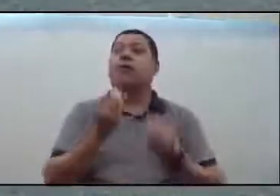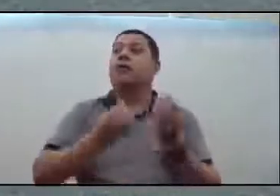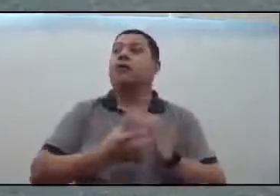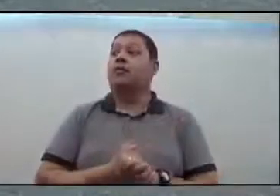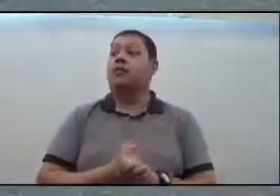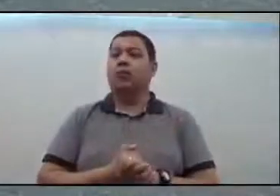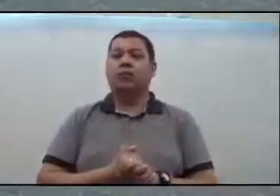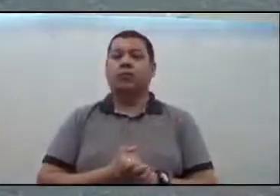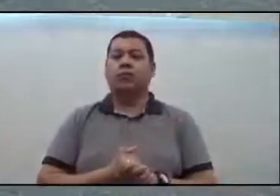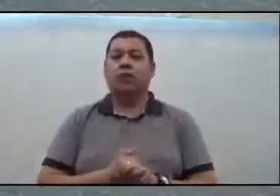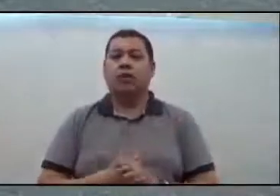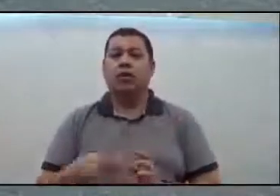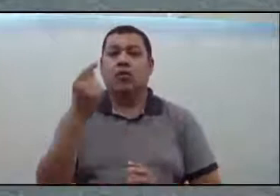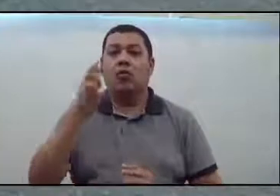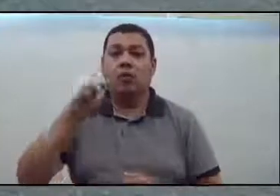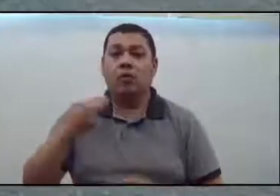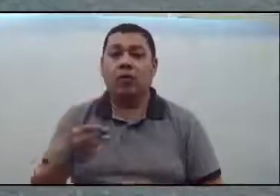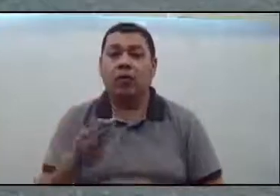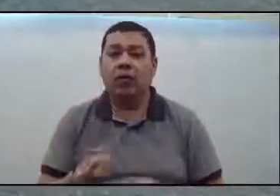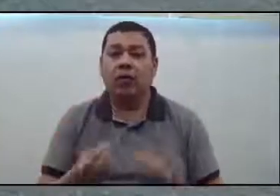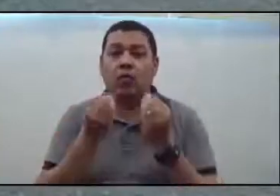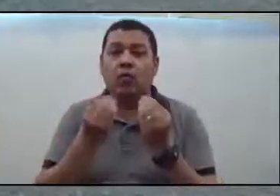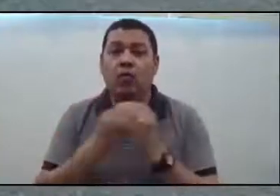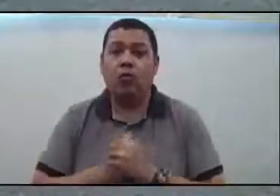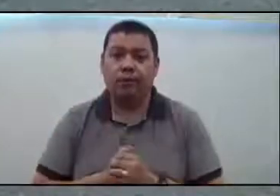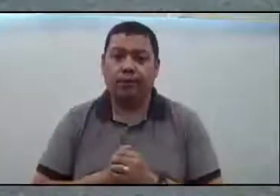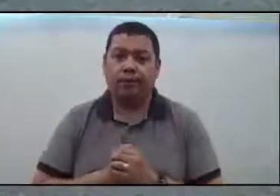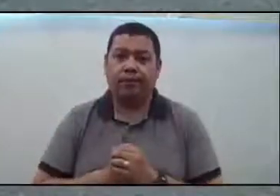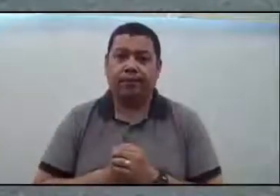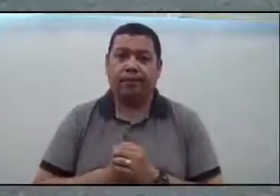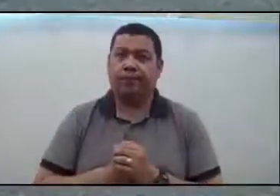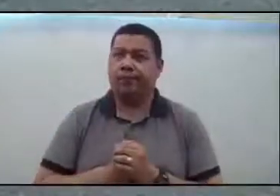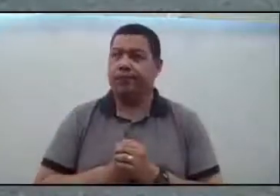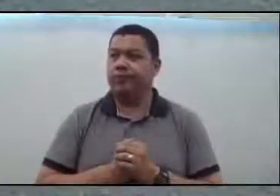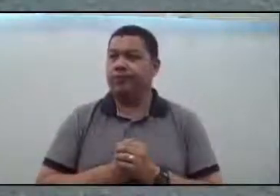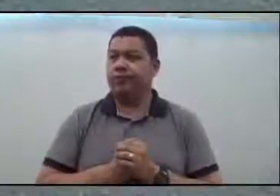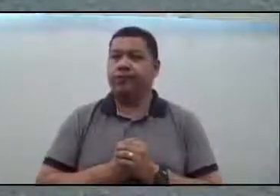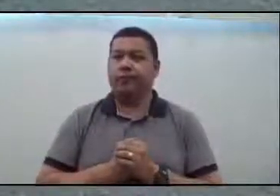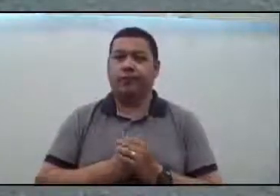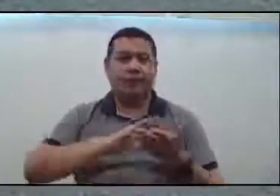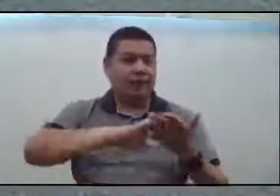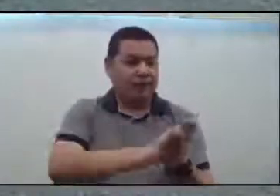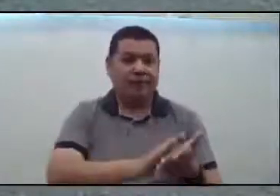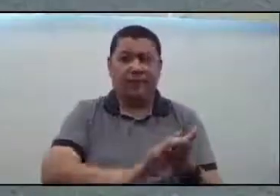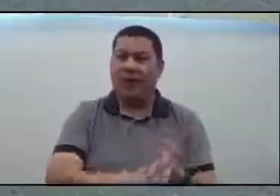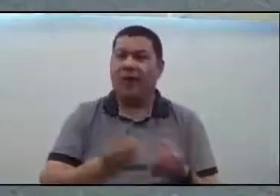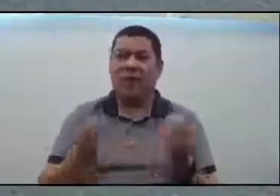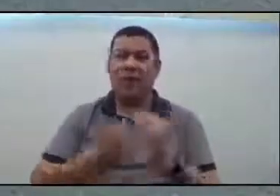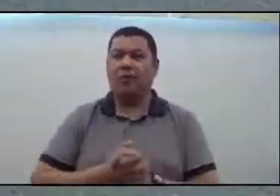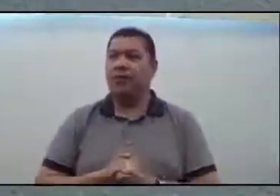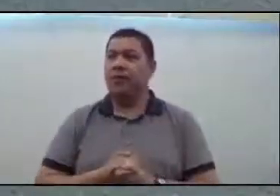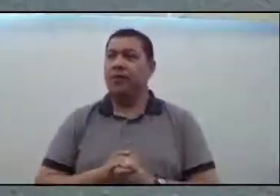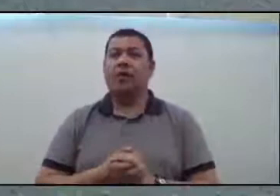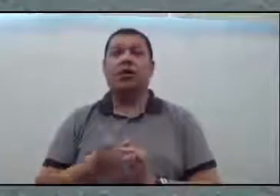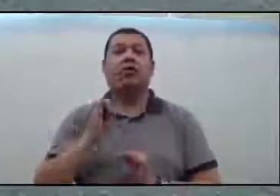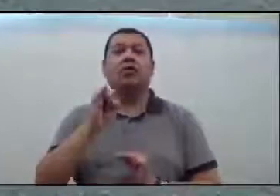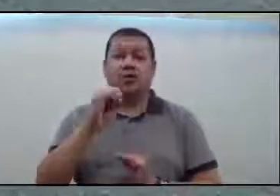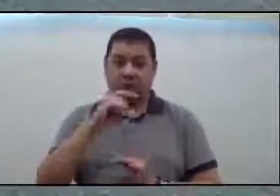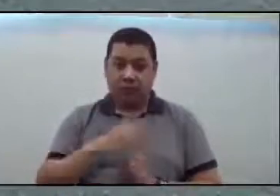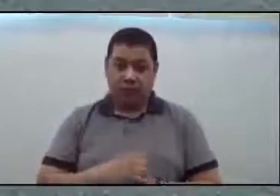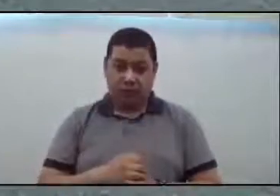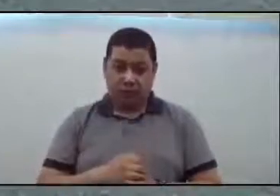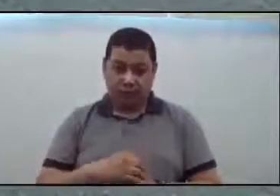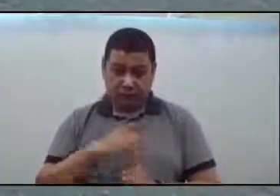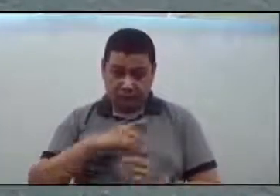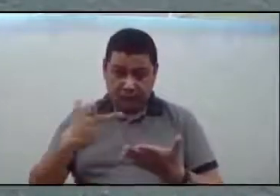custa 1 milhão, o meu amigo Fritz? Aonde pode? Só acontece isso, porque nós não temos